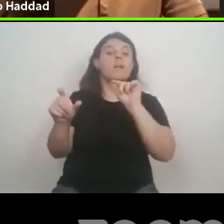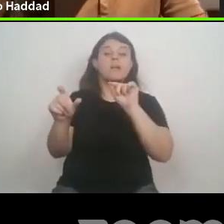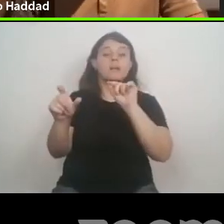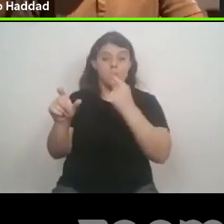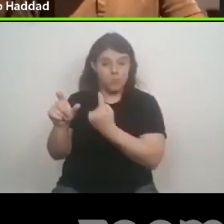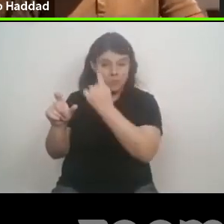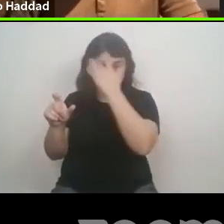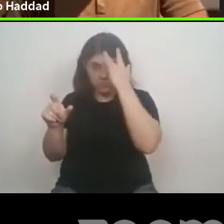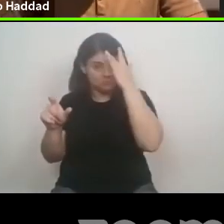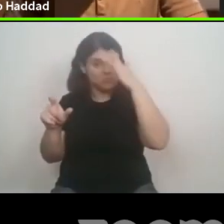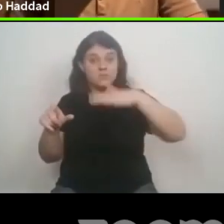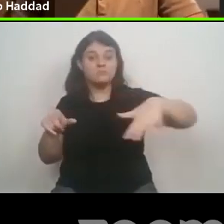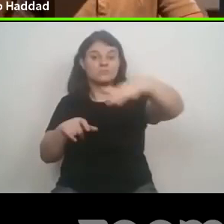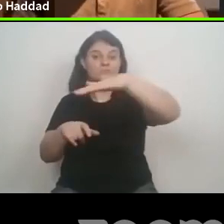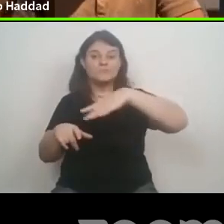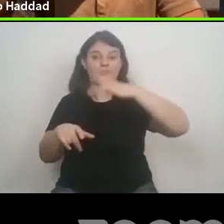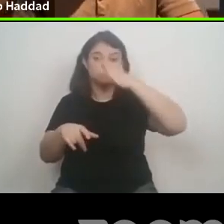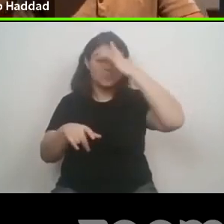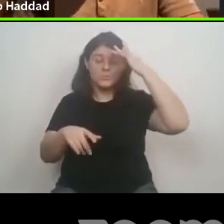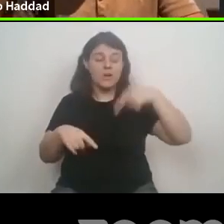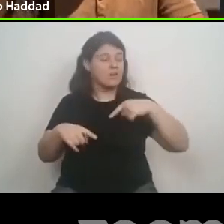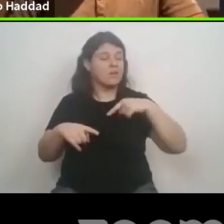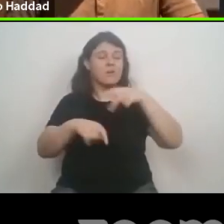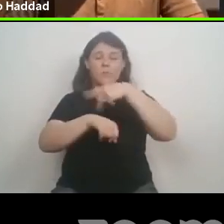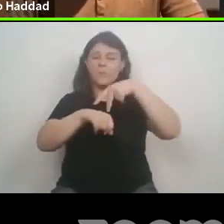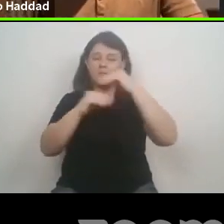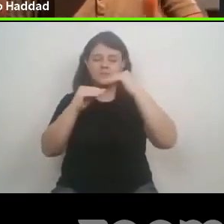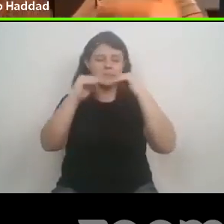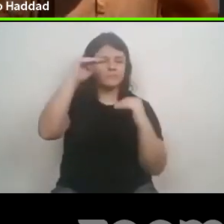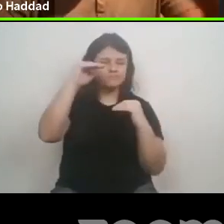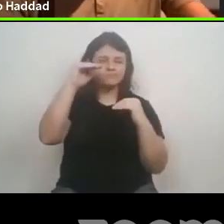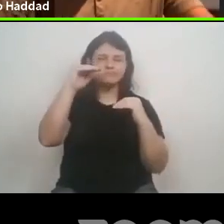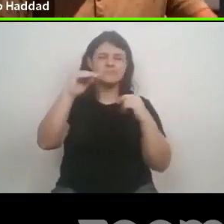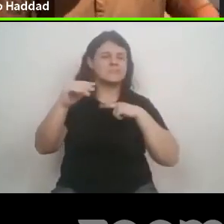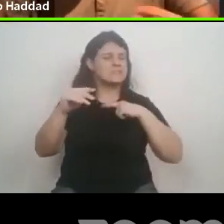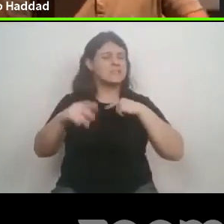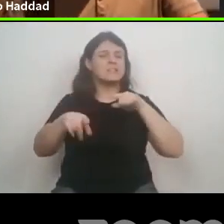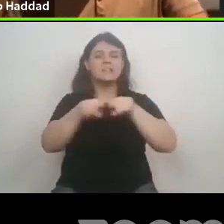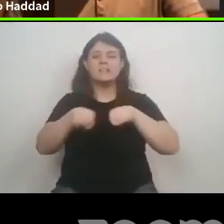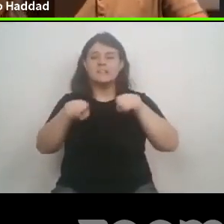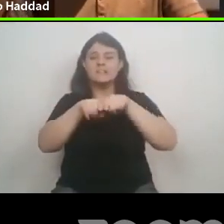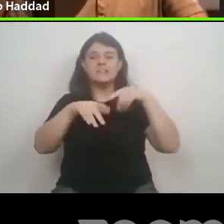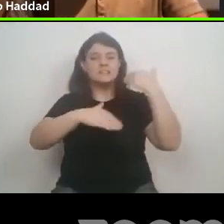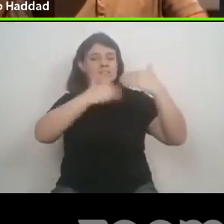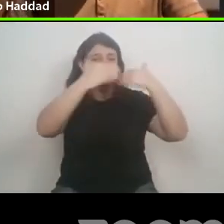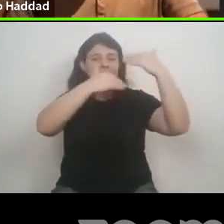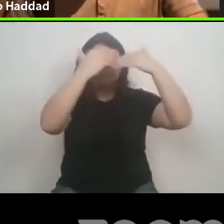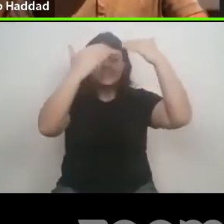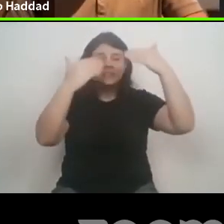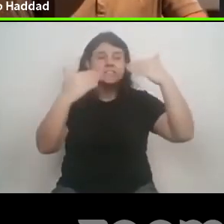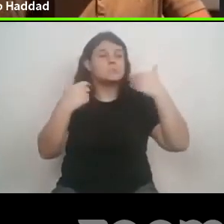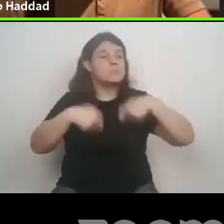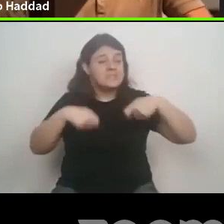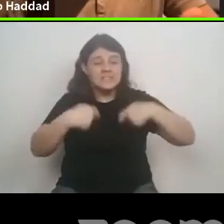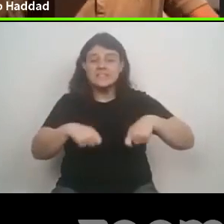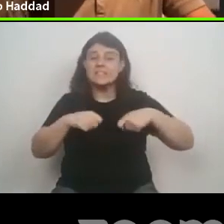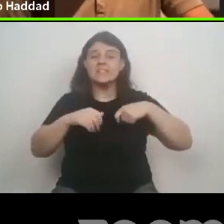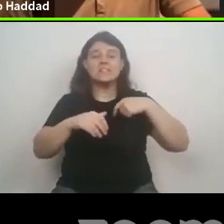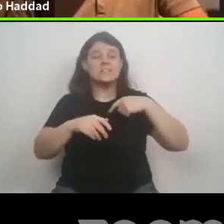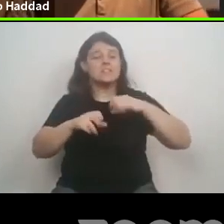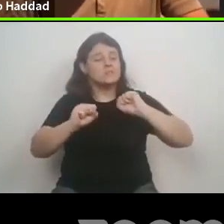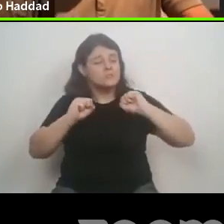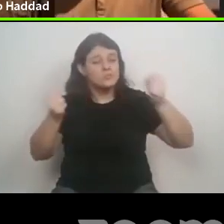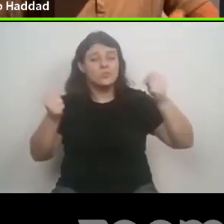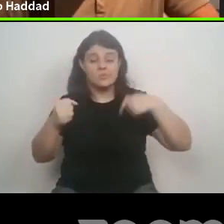saída para um país com tanta desigualdade e com tanto desenvolvimento a perseguir. Nós ainda estamos